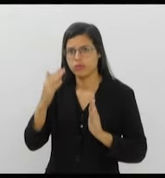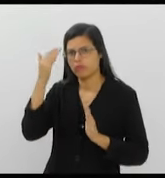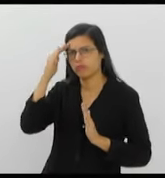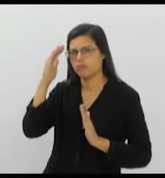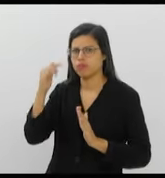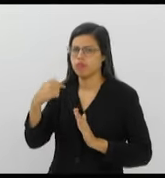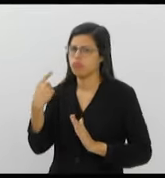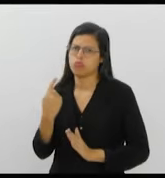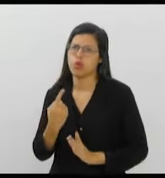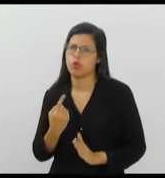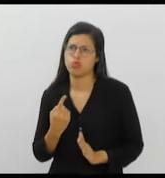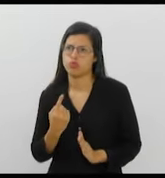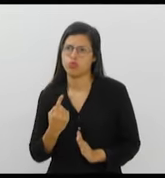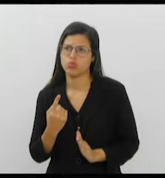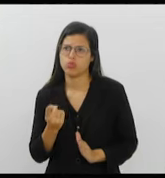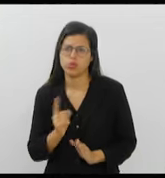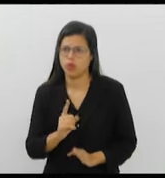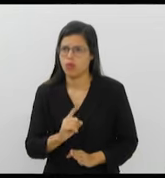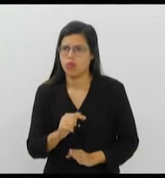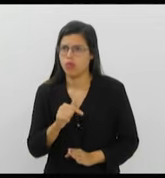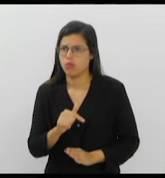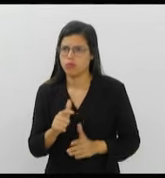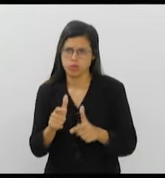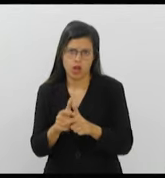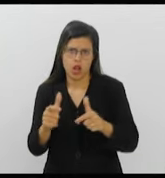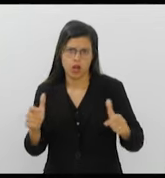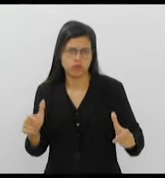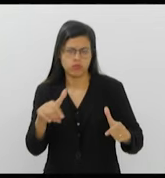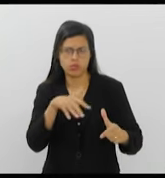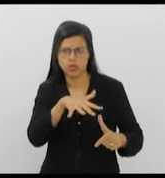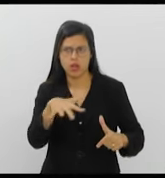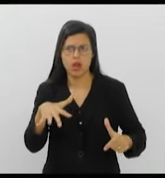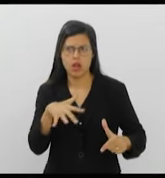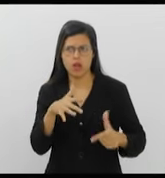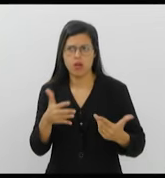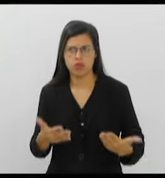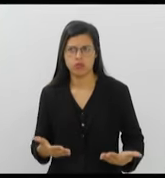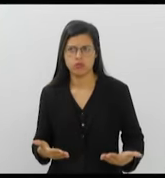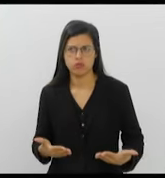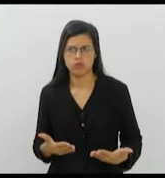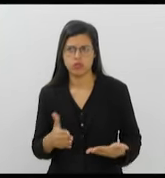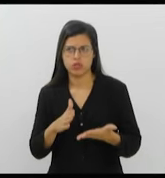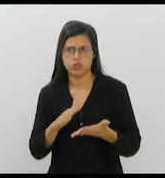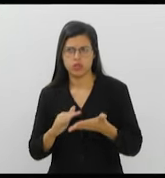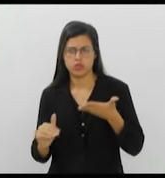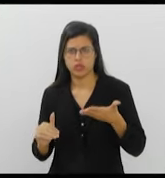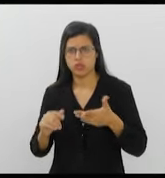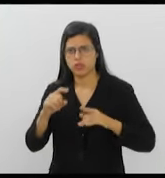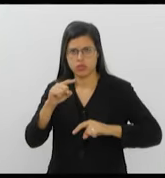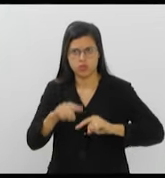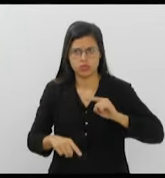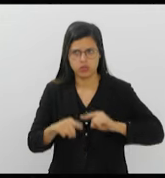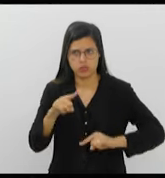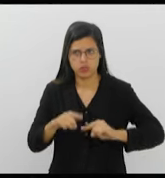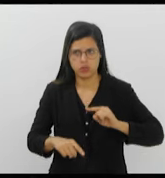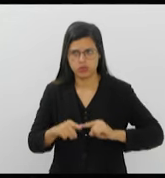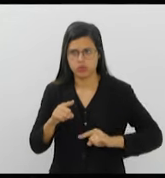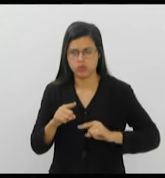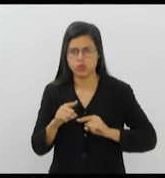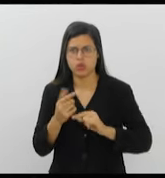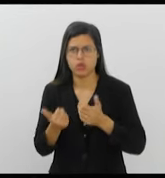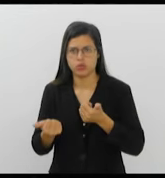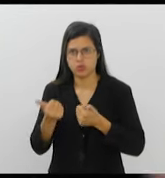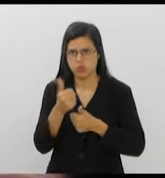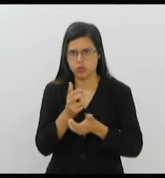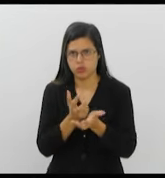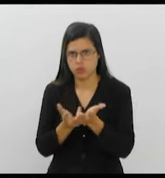não, que era amplo, geral e restrito, tirando esses produtos da substituição